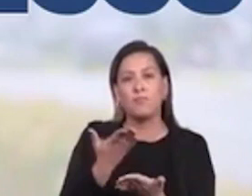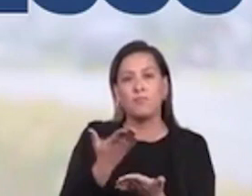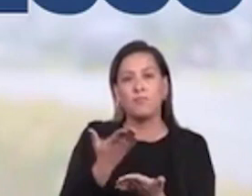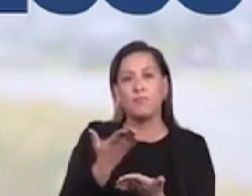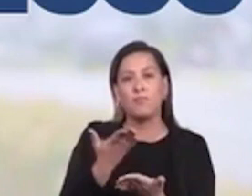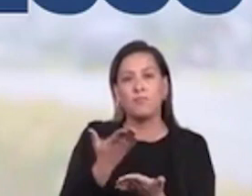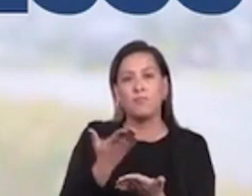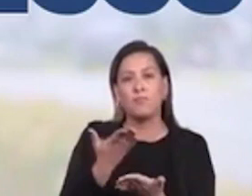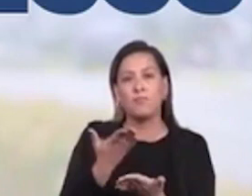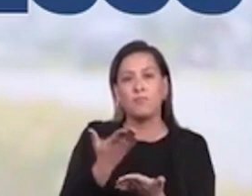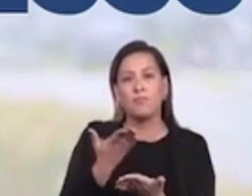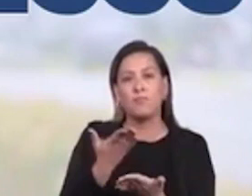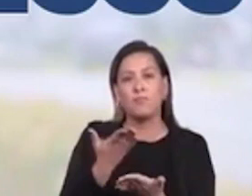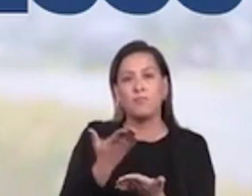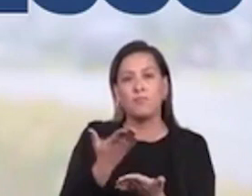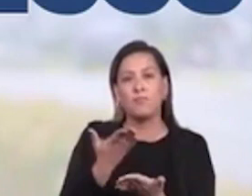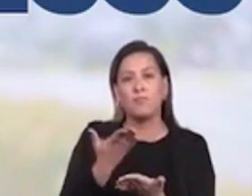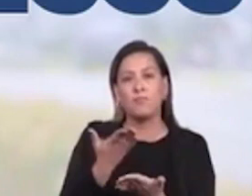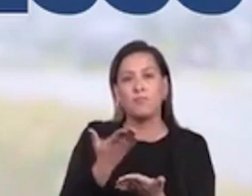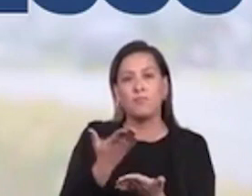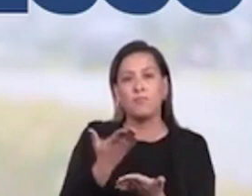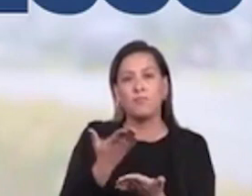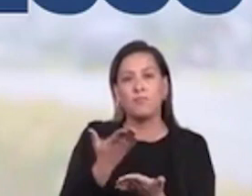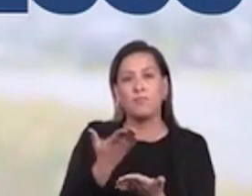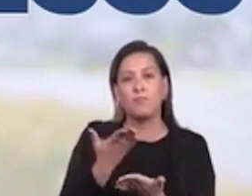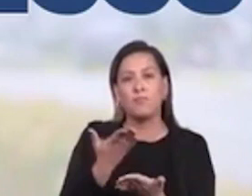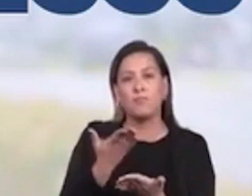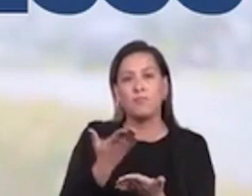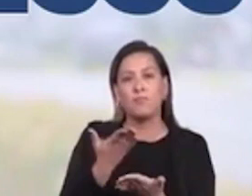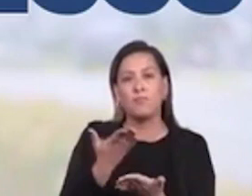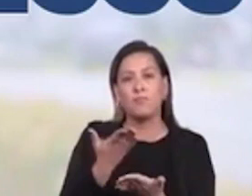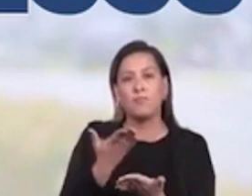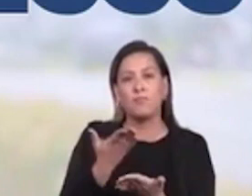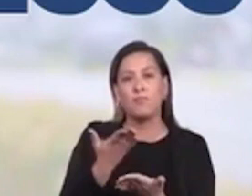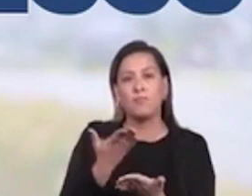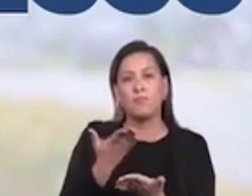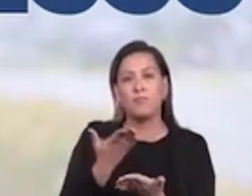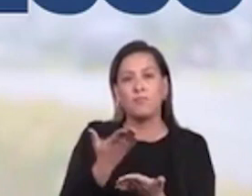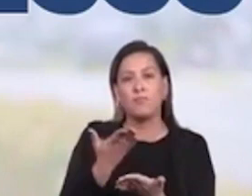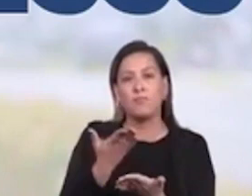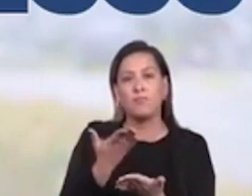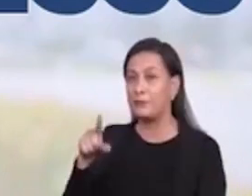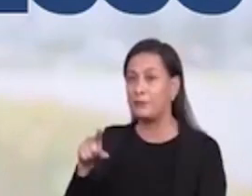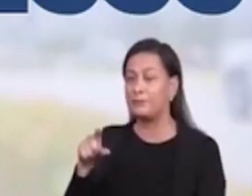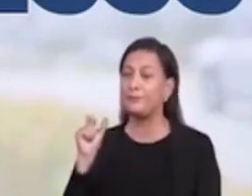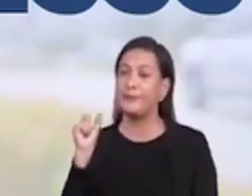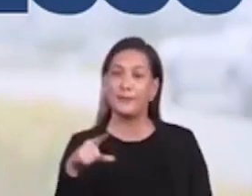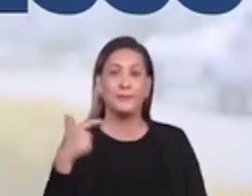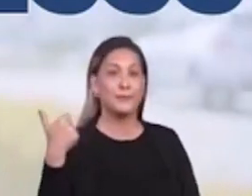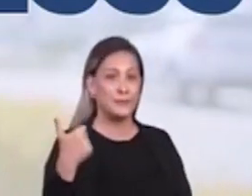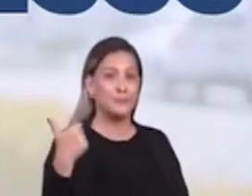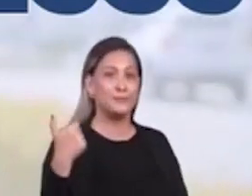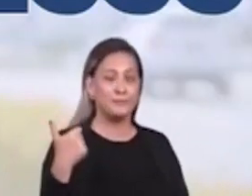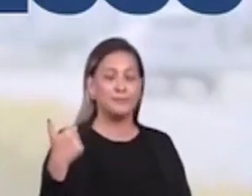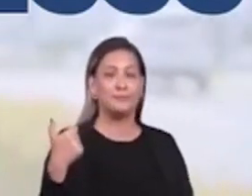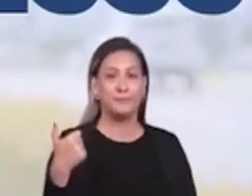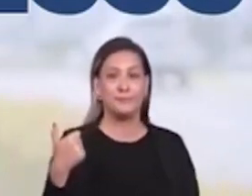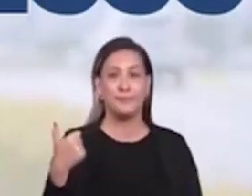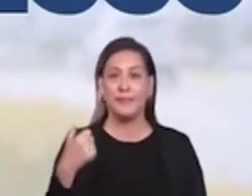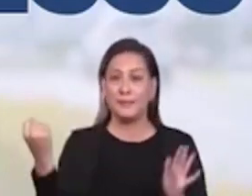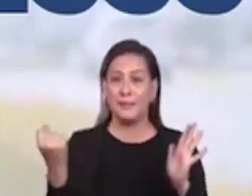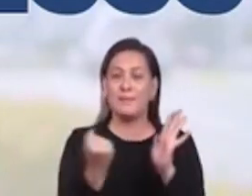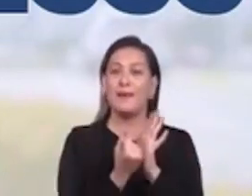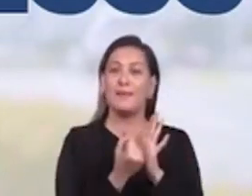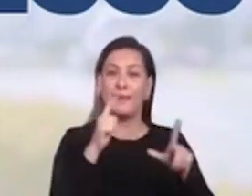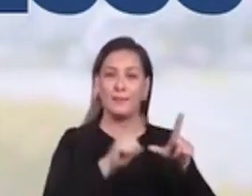É, minha gente, até o Caneta Azul, Azul Caneta, também tentou ser político. Caneta Azul, Azul